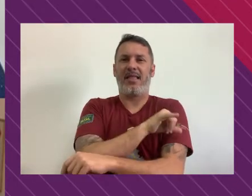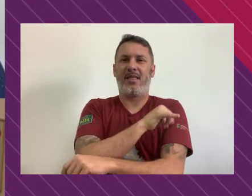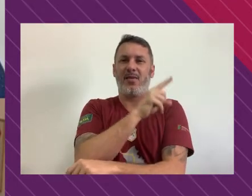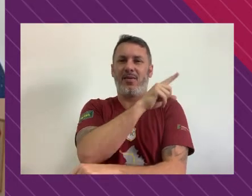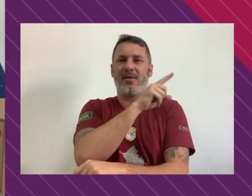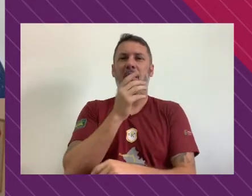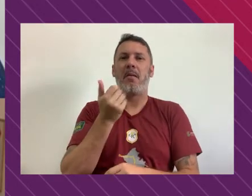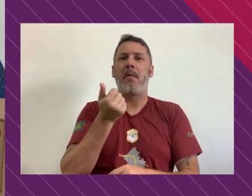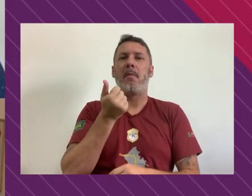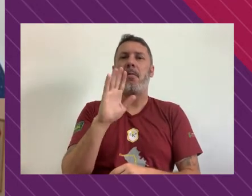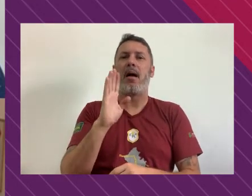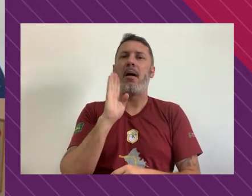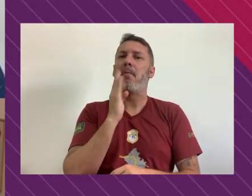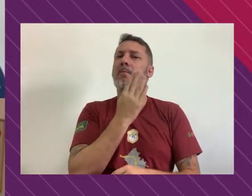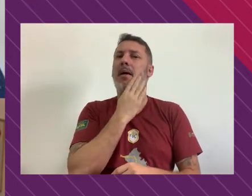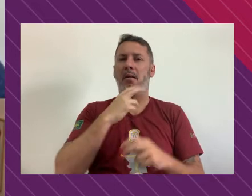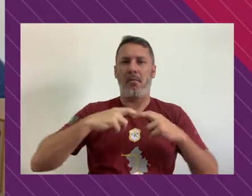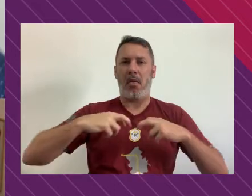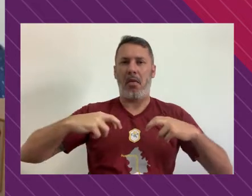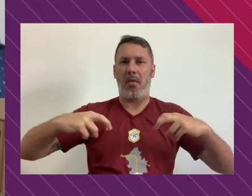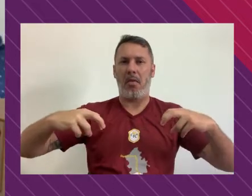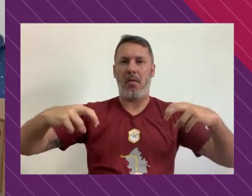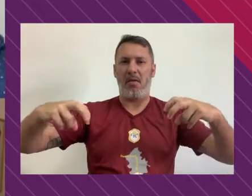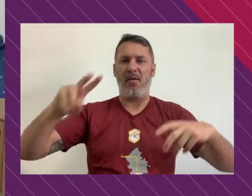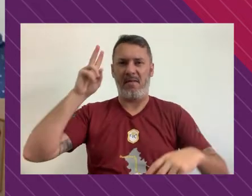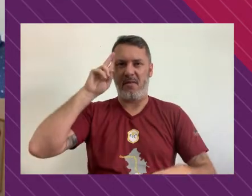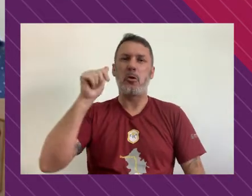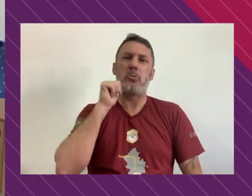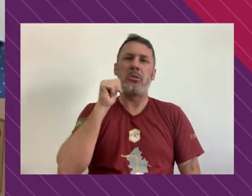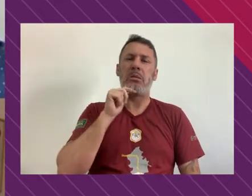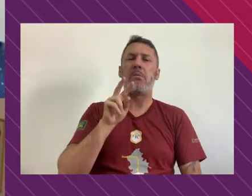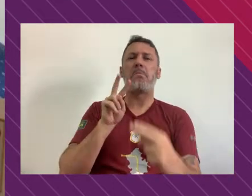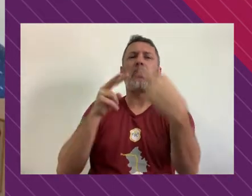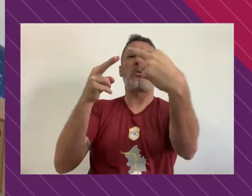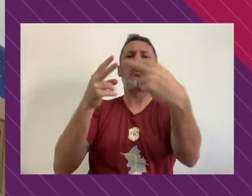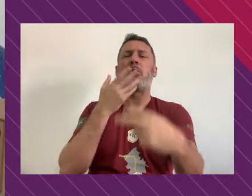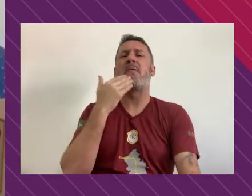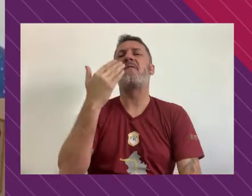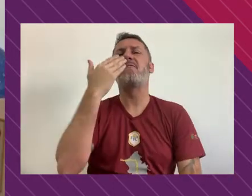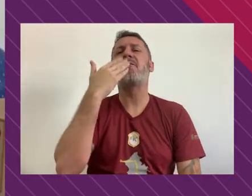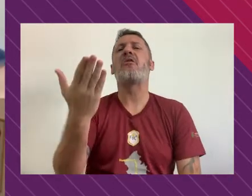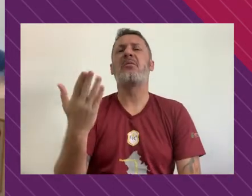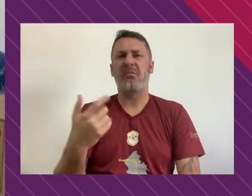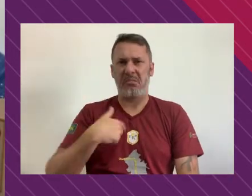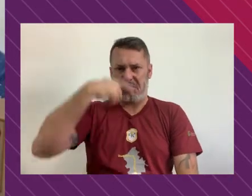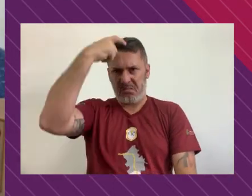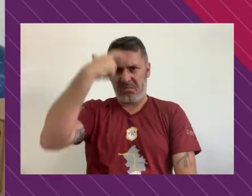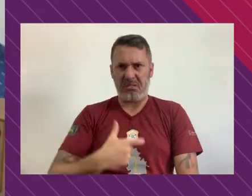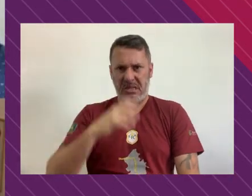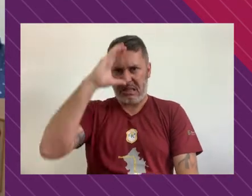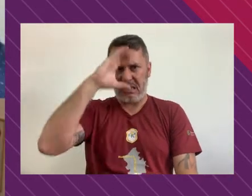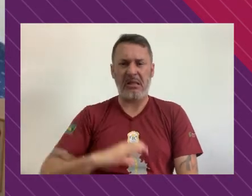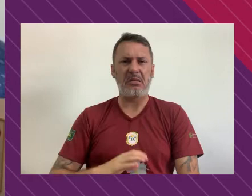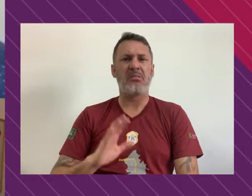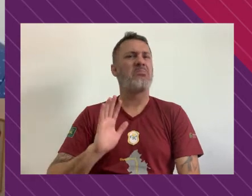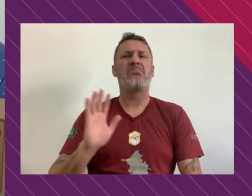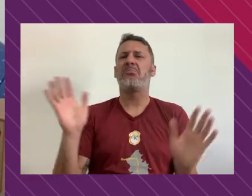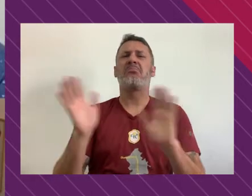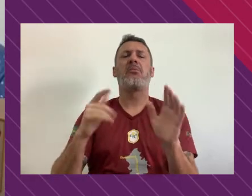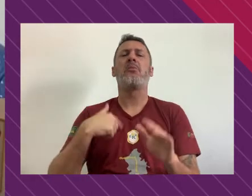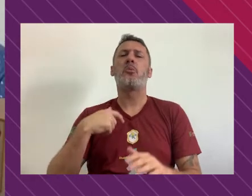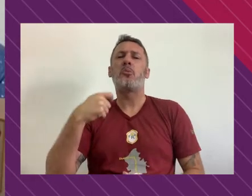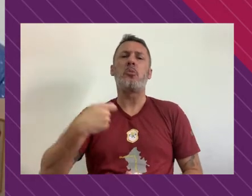Leblon o guarda, né, com aquela frase autoritária, né, que ela disse, cidadão não, como se cidadão fosse uma ofensa,